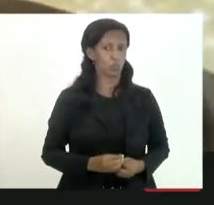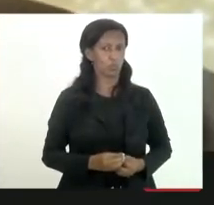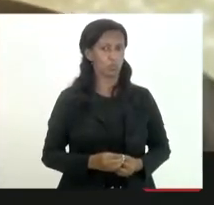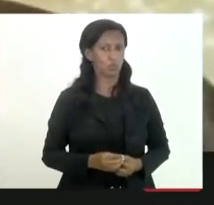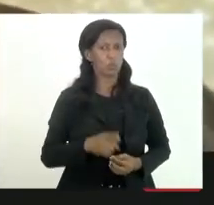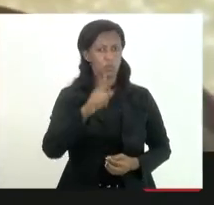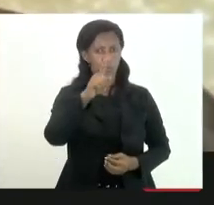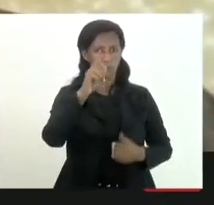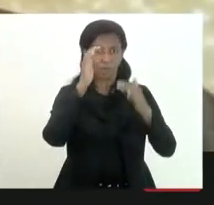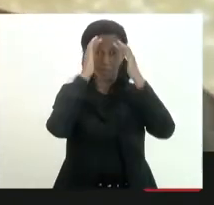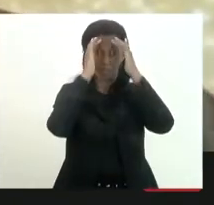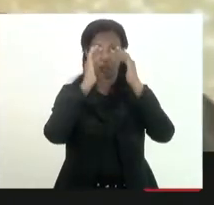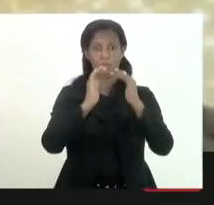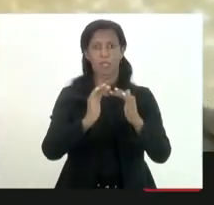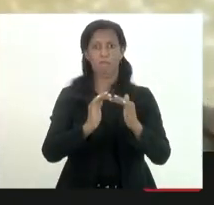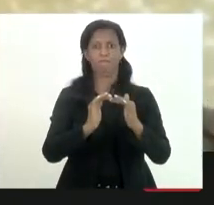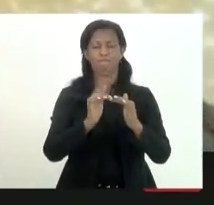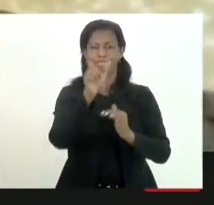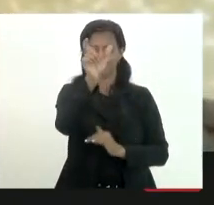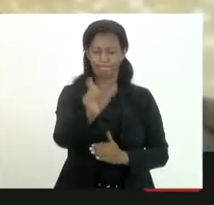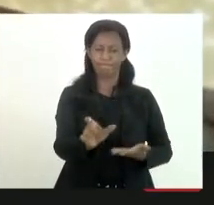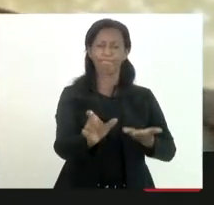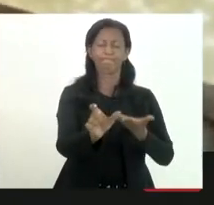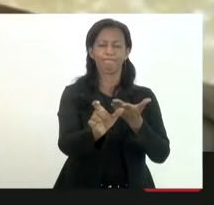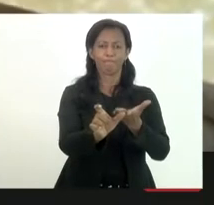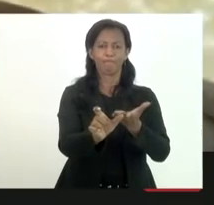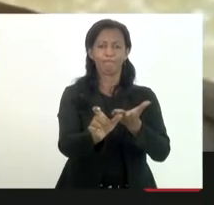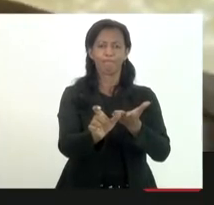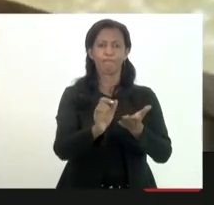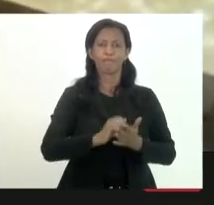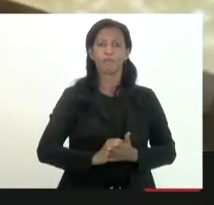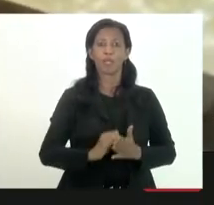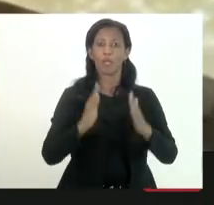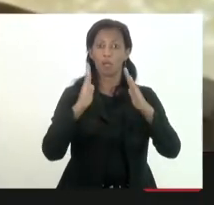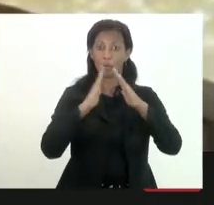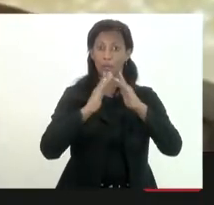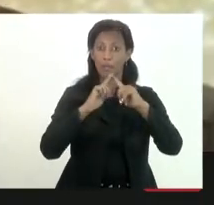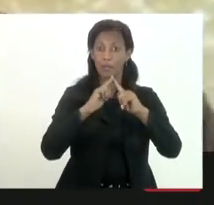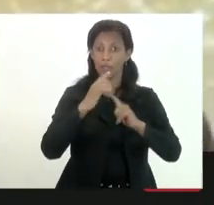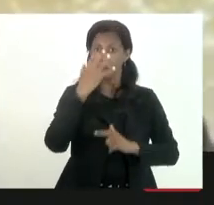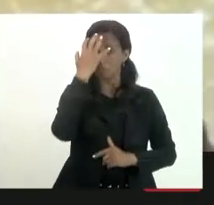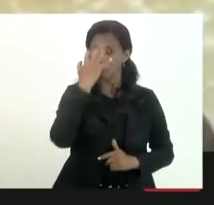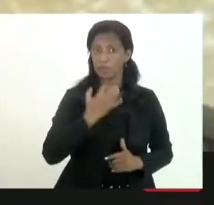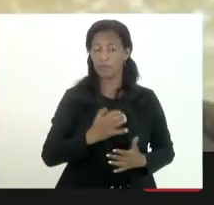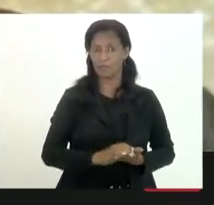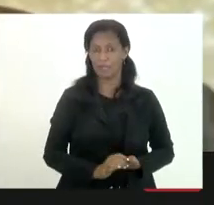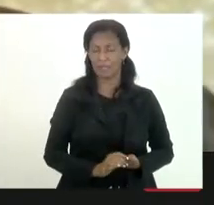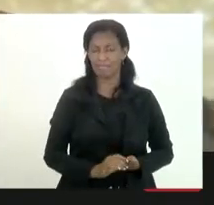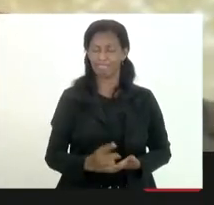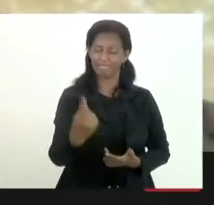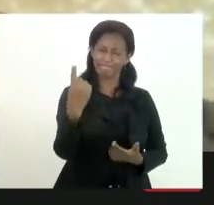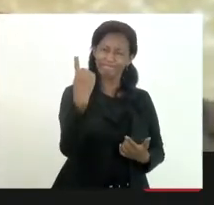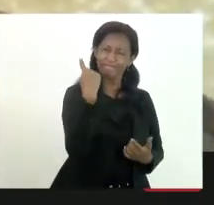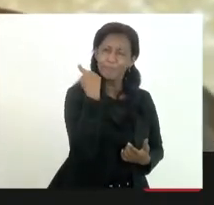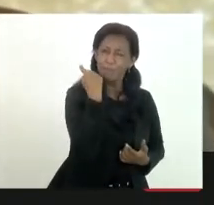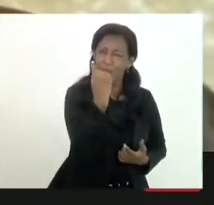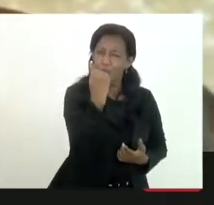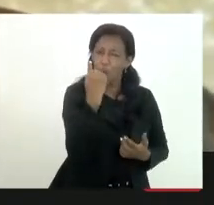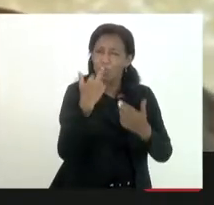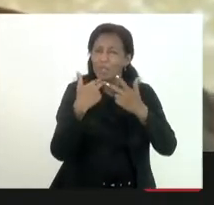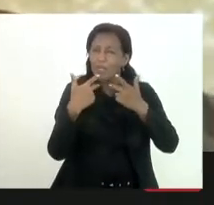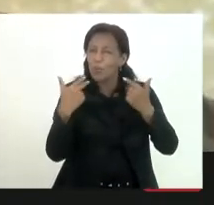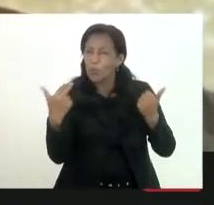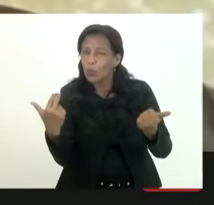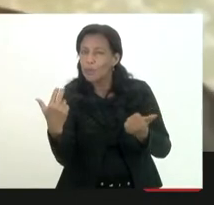merece todo o respeito, porque é inquestionavelmente uma igreja muito séria. A única coisa que eu me